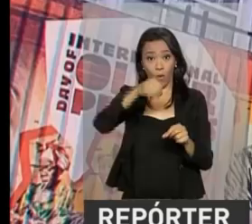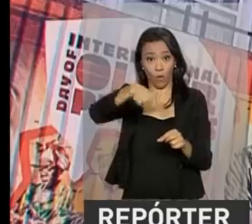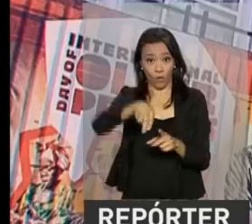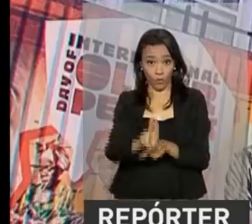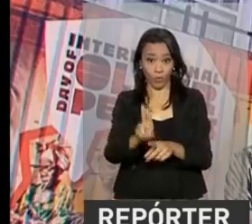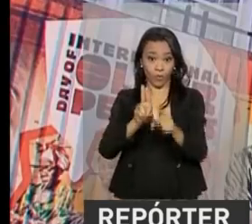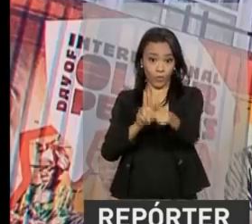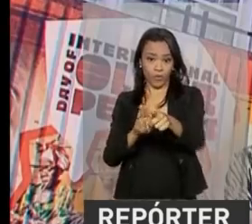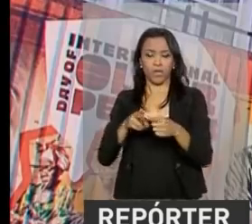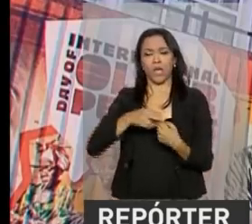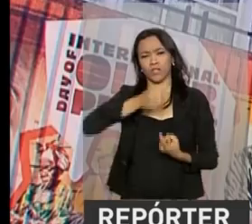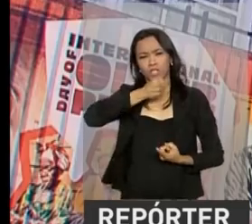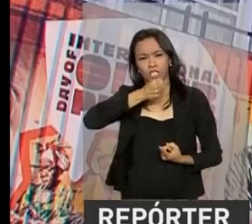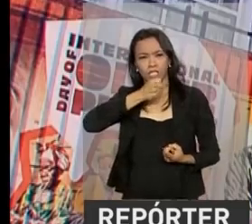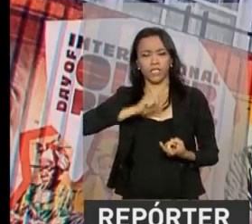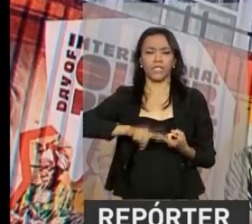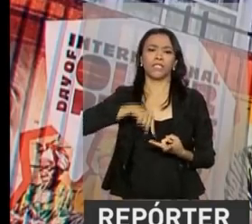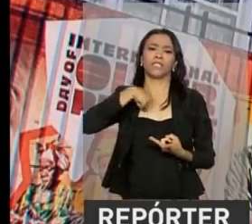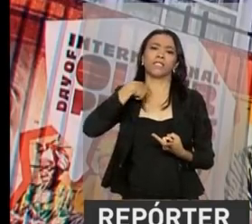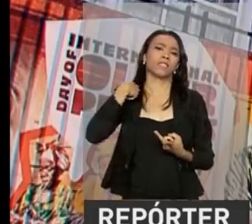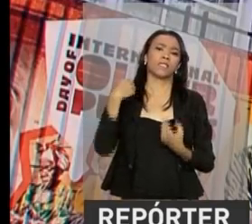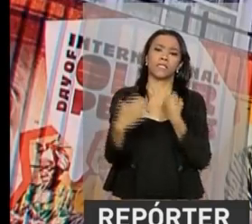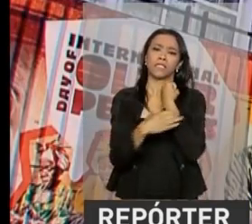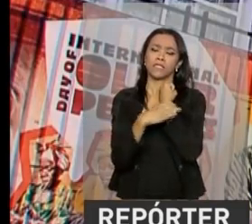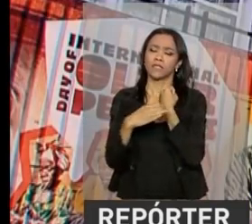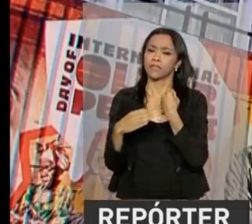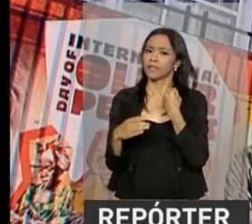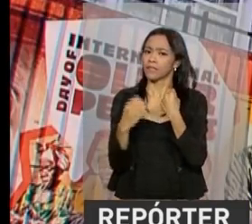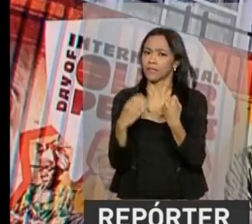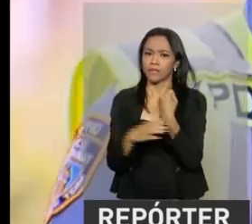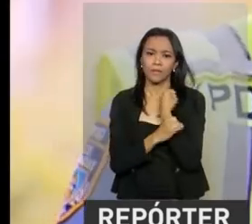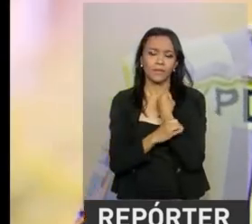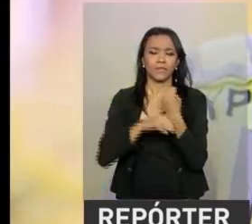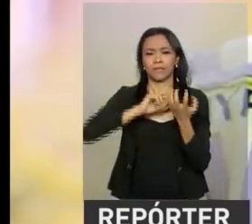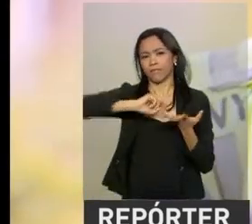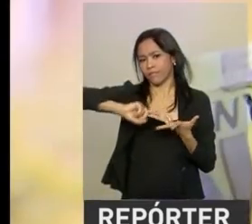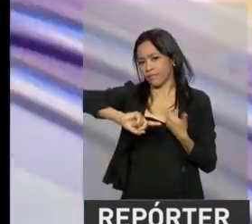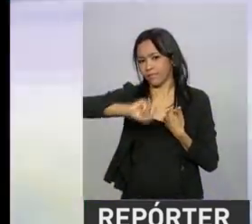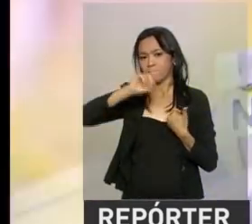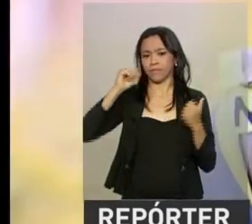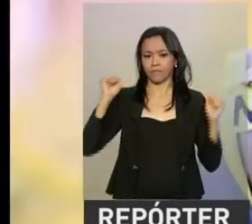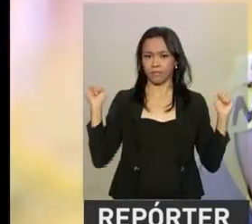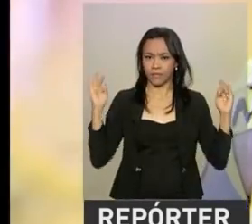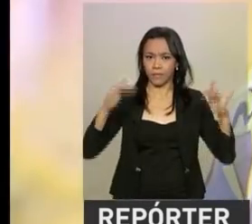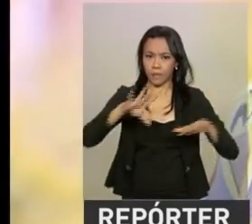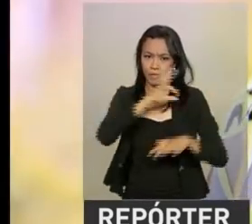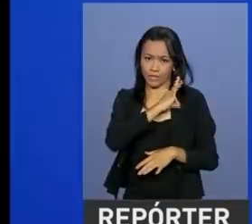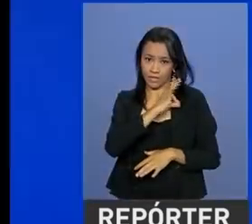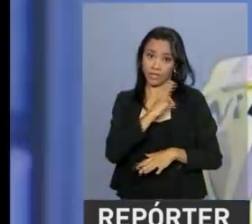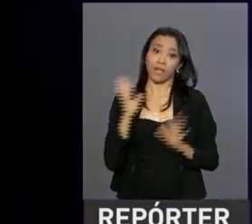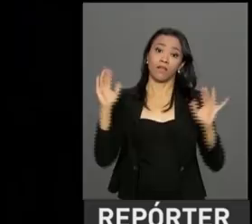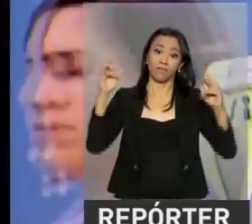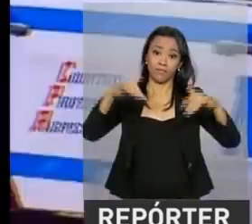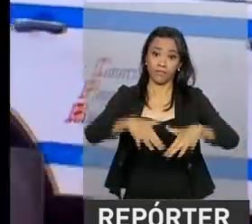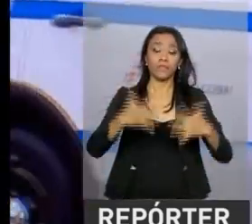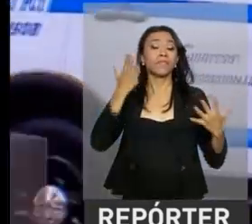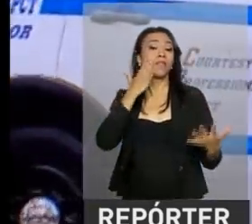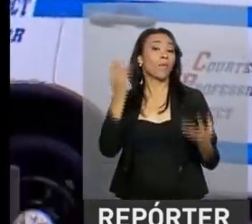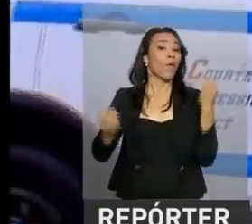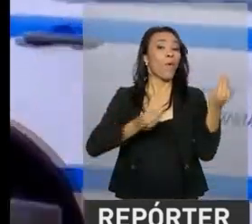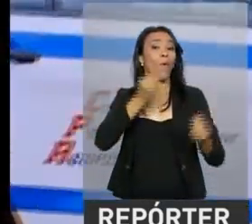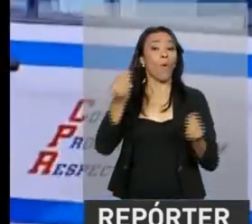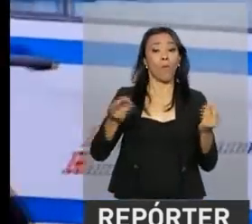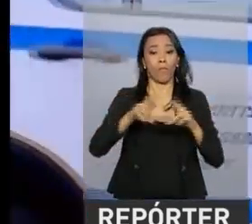Manhattan, jornalistas, delegações e segurança reforçada dão o tom de como vai funcionar Nova York nos